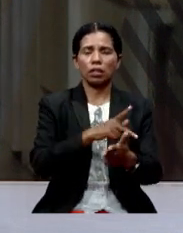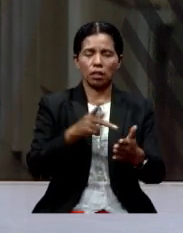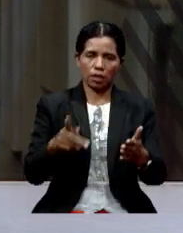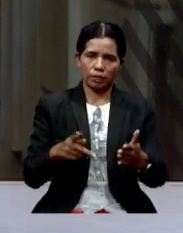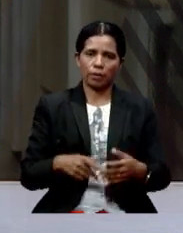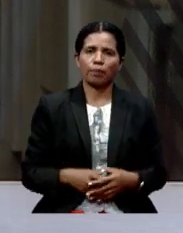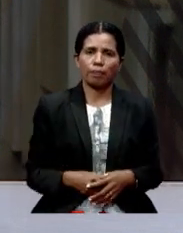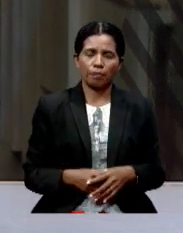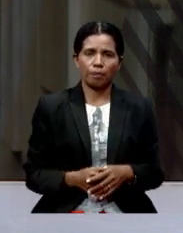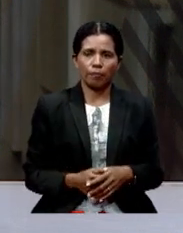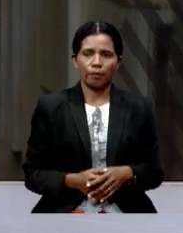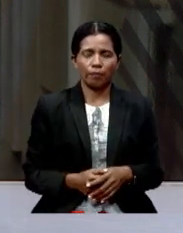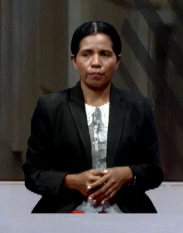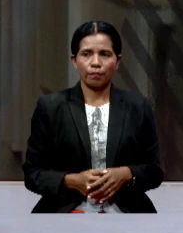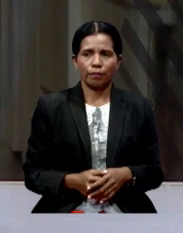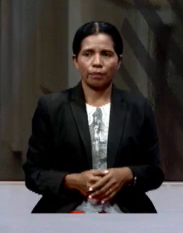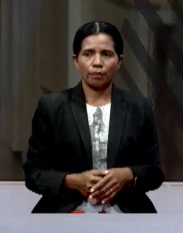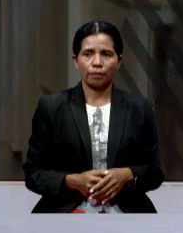fiscal.